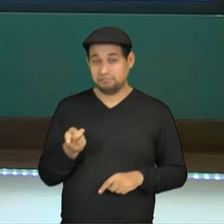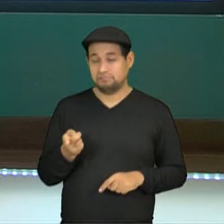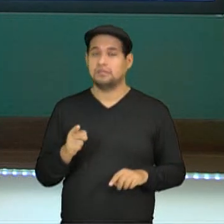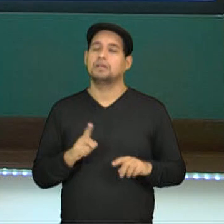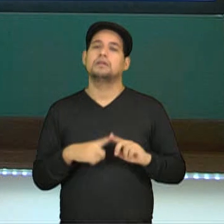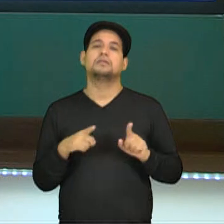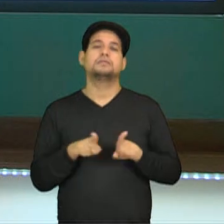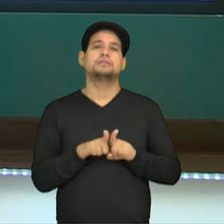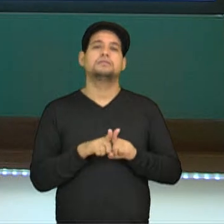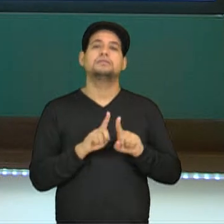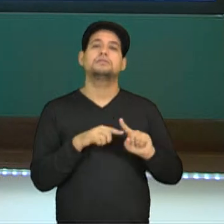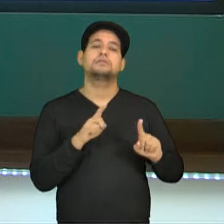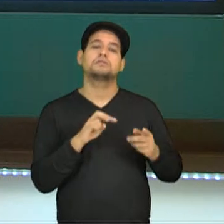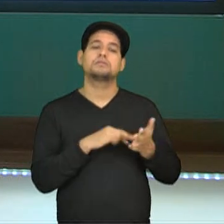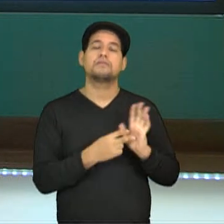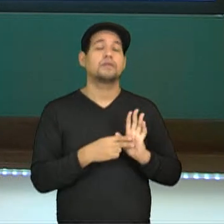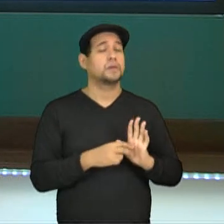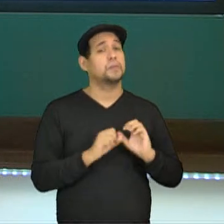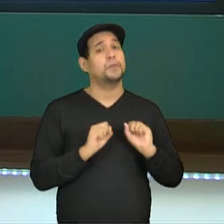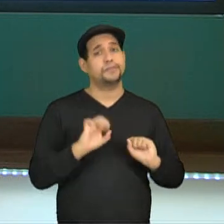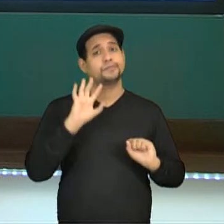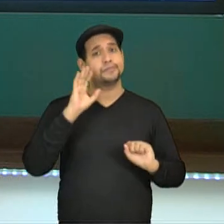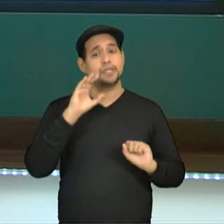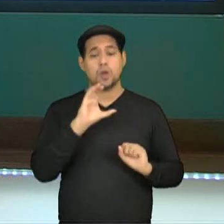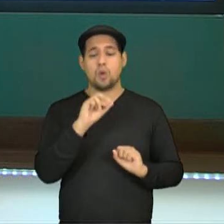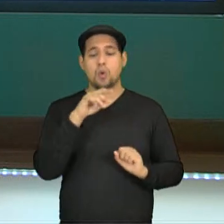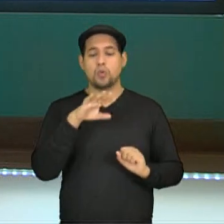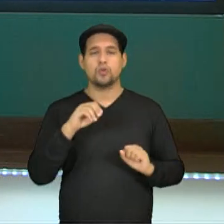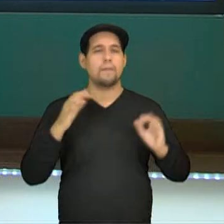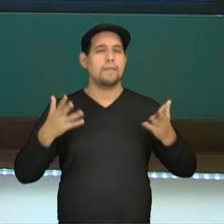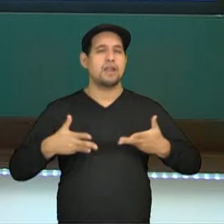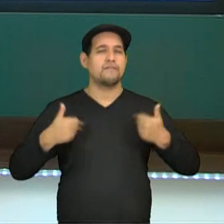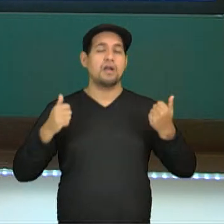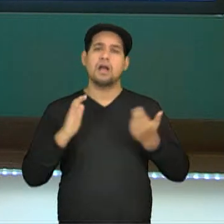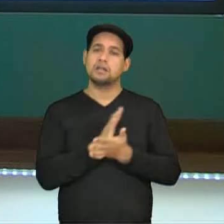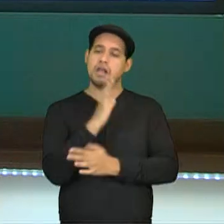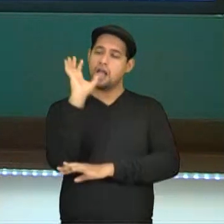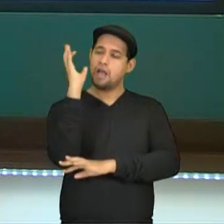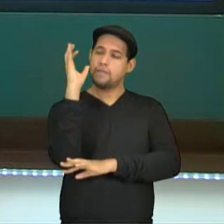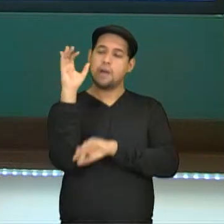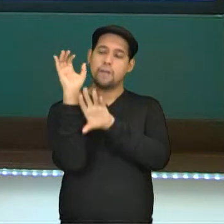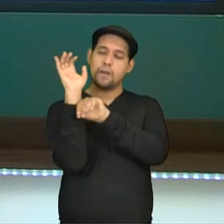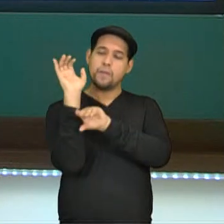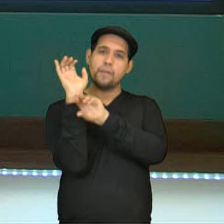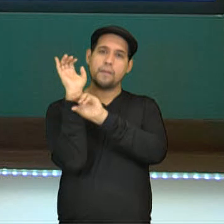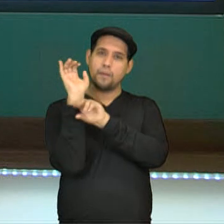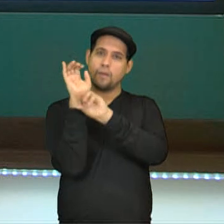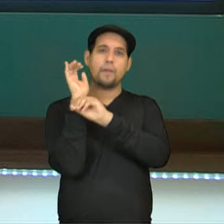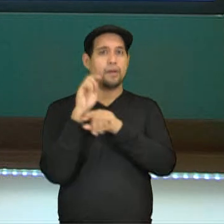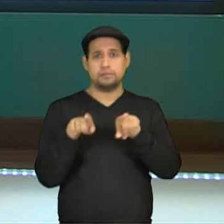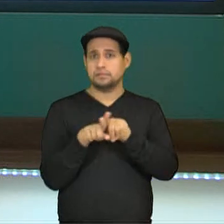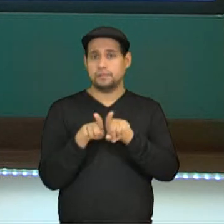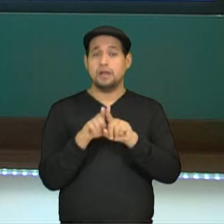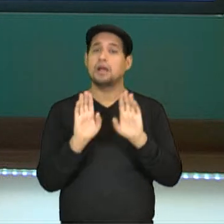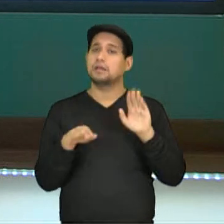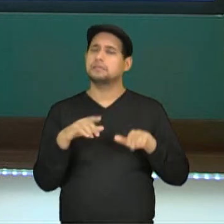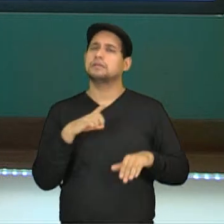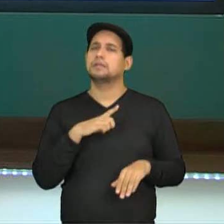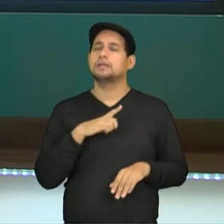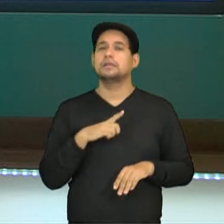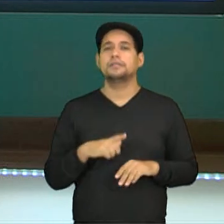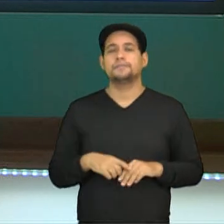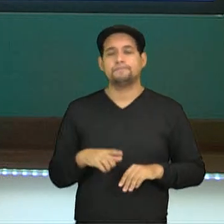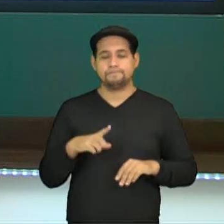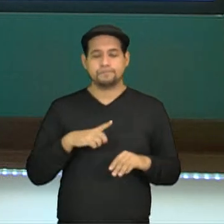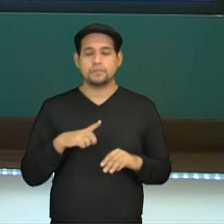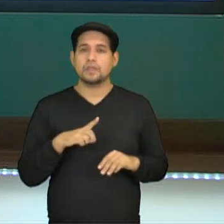conto maravilhoso isso é possível, né? Muitas vezes as plantas podem adquirir vida e falar. Inclusive nós temos um